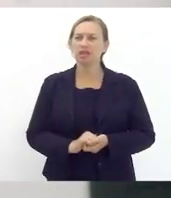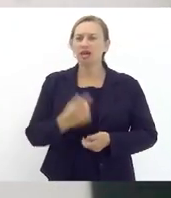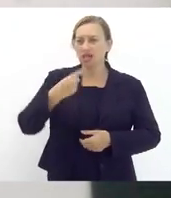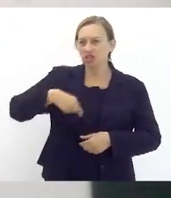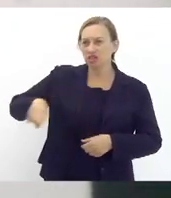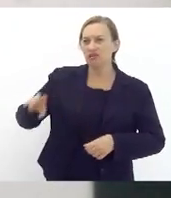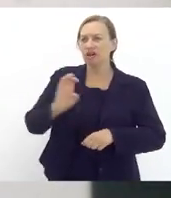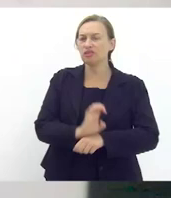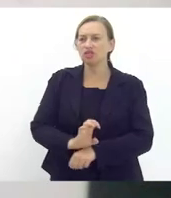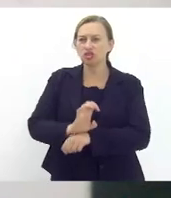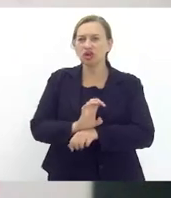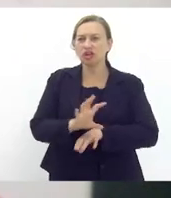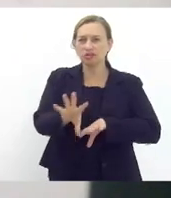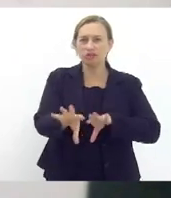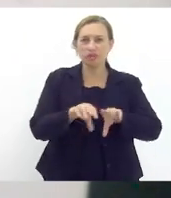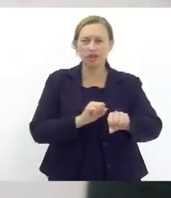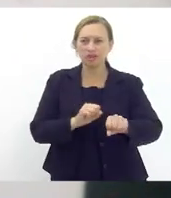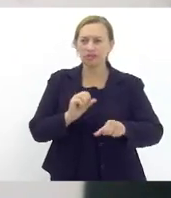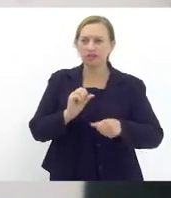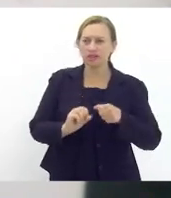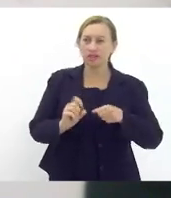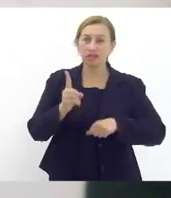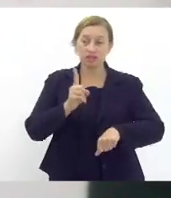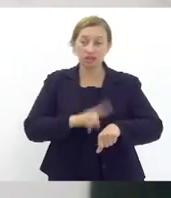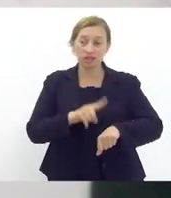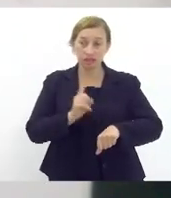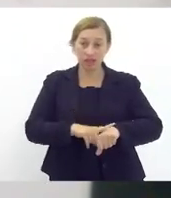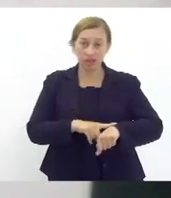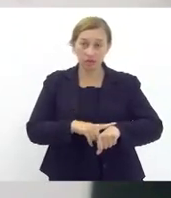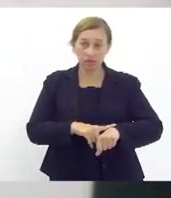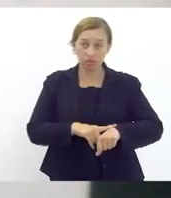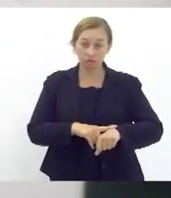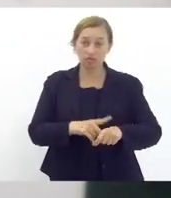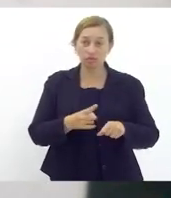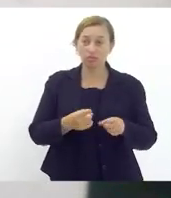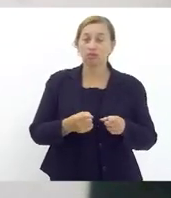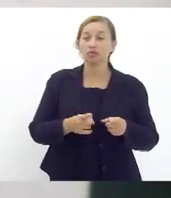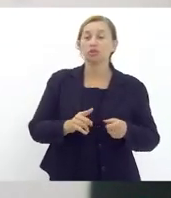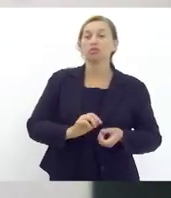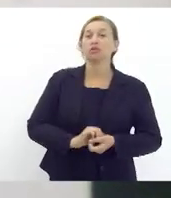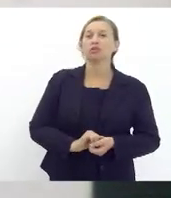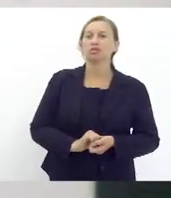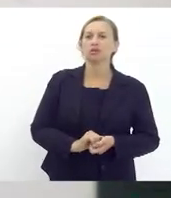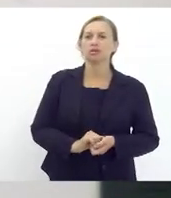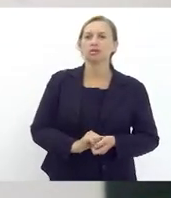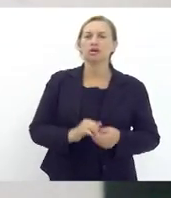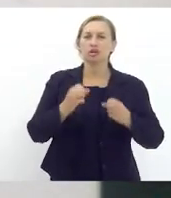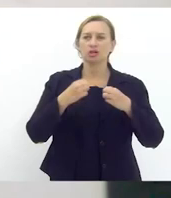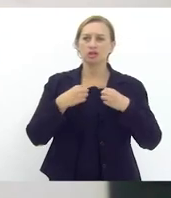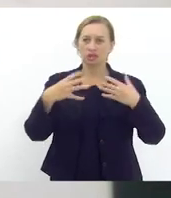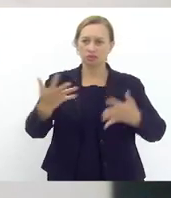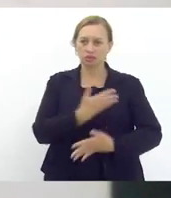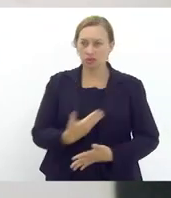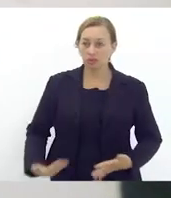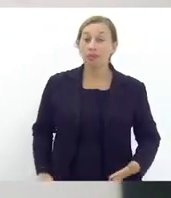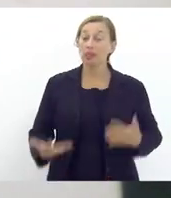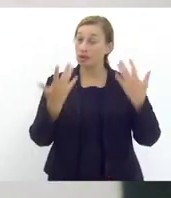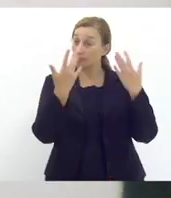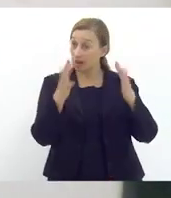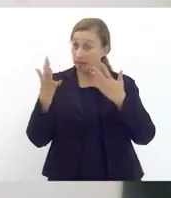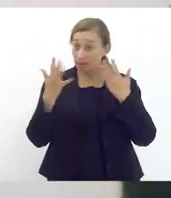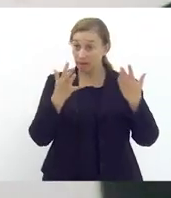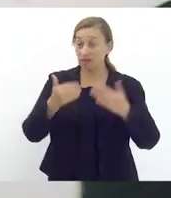Estados para fazer formações de tempo de duração um pouco mais alargado essa audiência inclusive parabéns porque